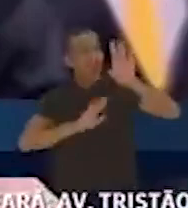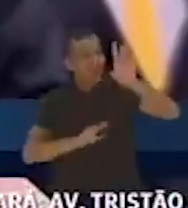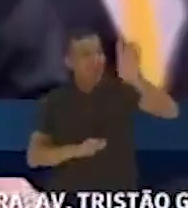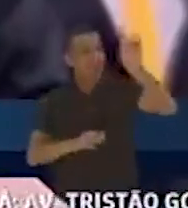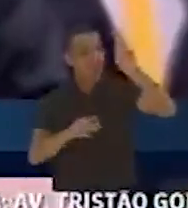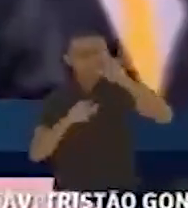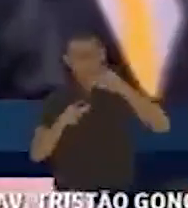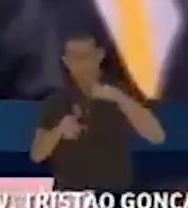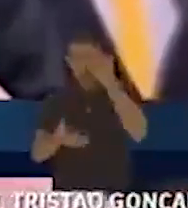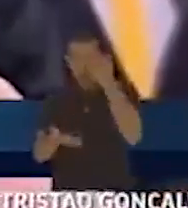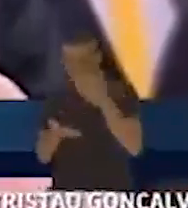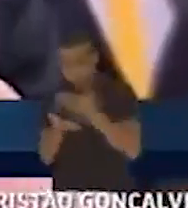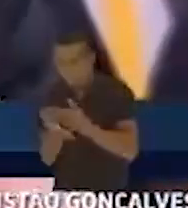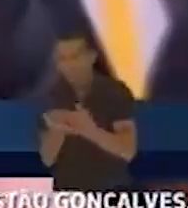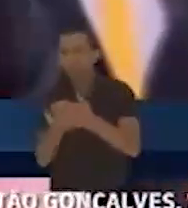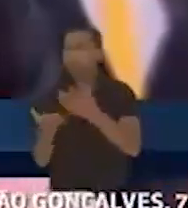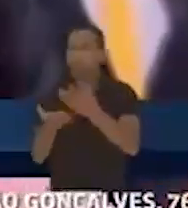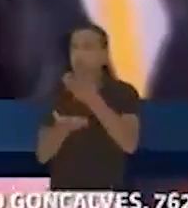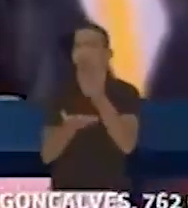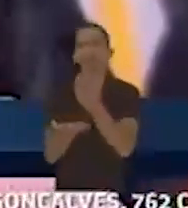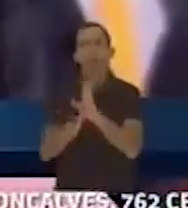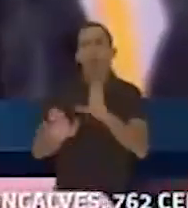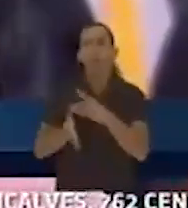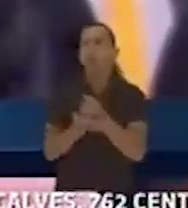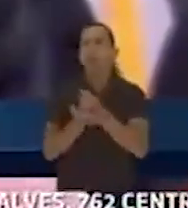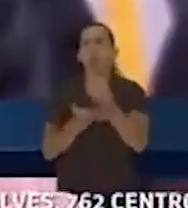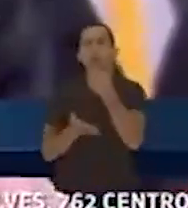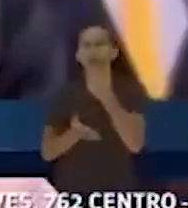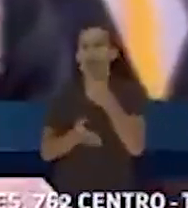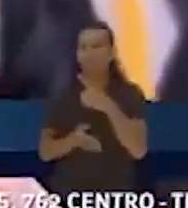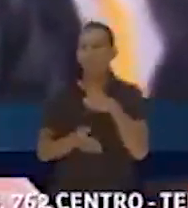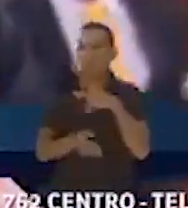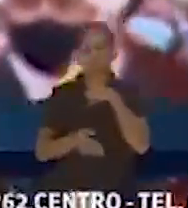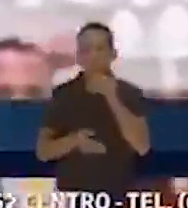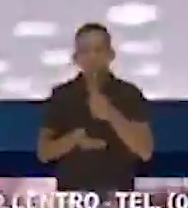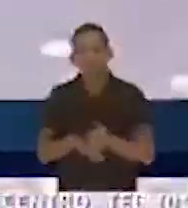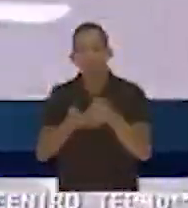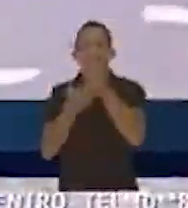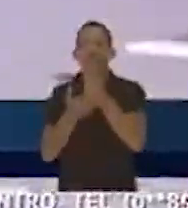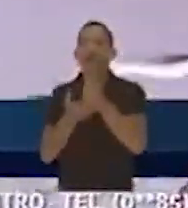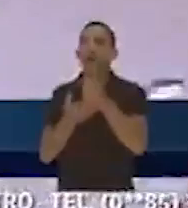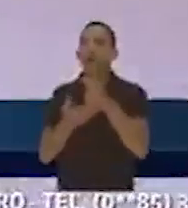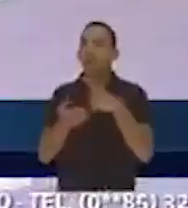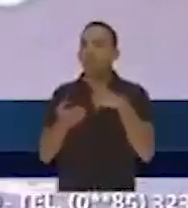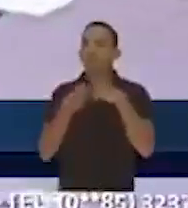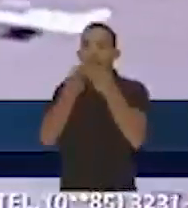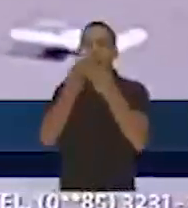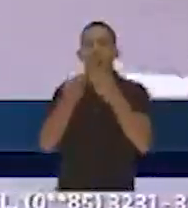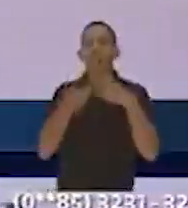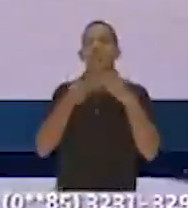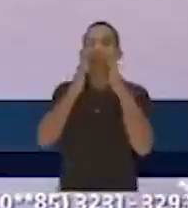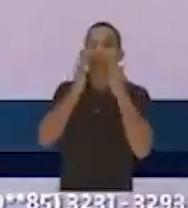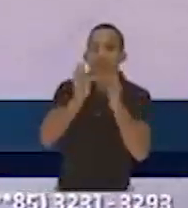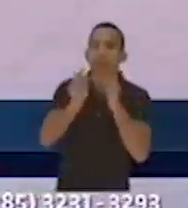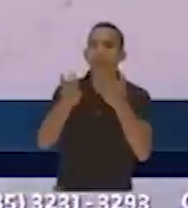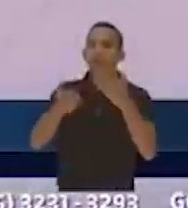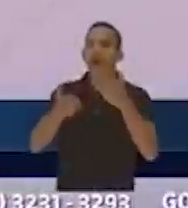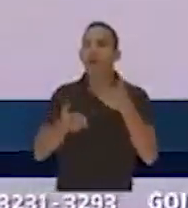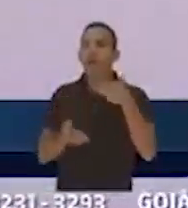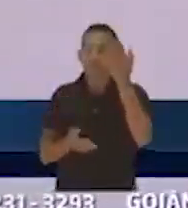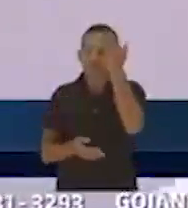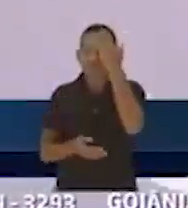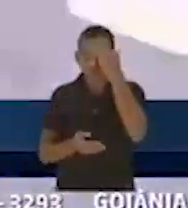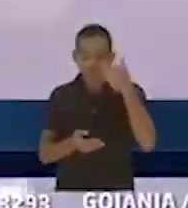de hoje não vou tomar esses remédios. Eu vou levar ele para São Paulo, para me dar testemunho em São Paulo. E a honra e glória do Senhor, eu estou